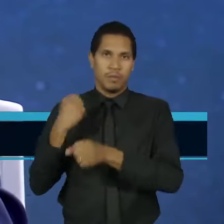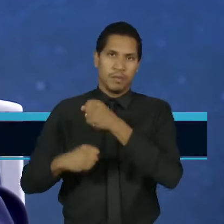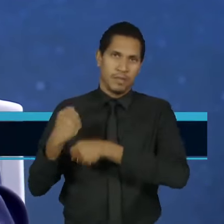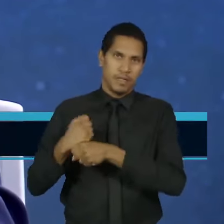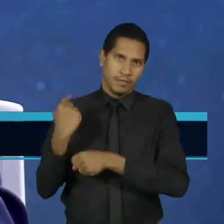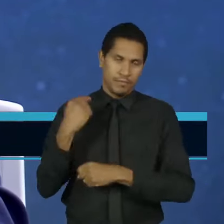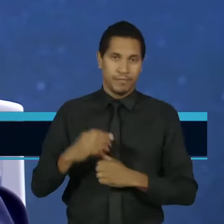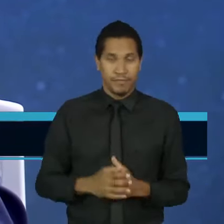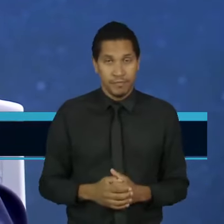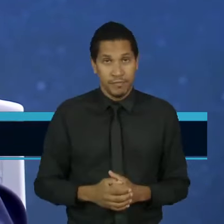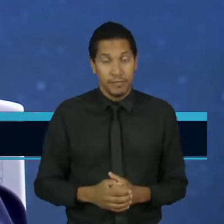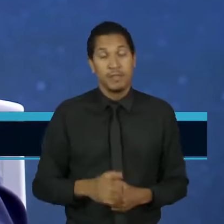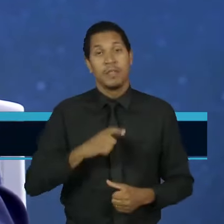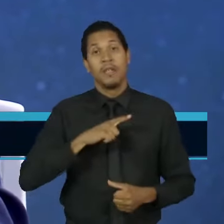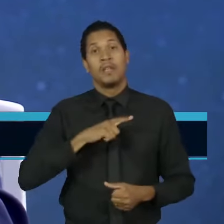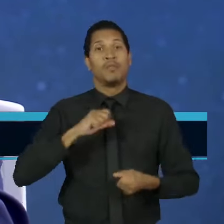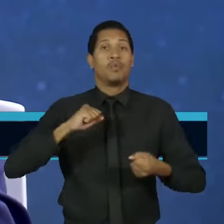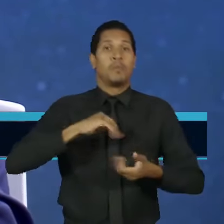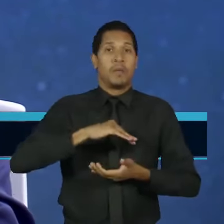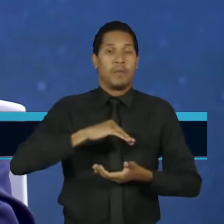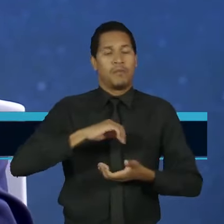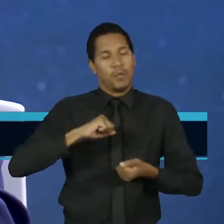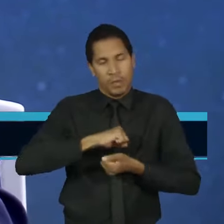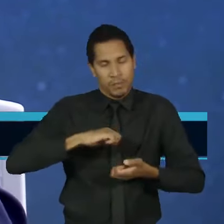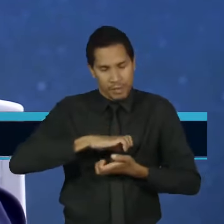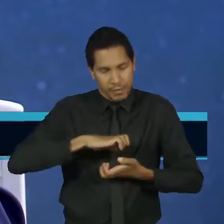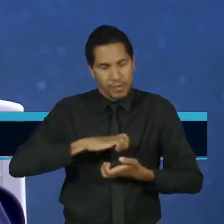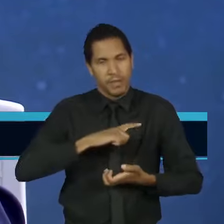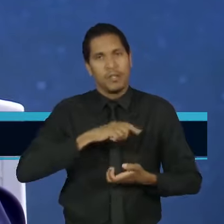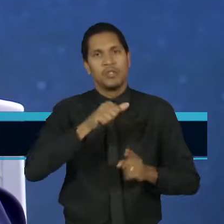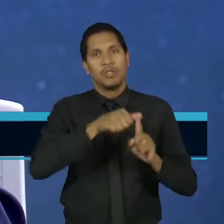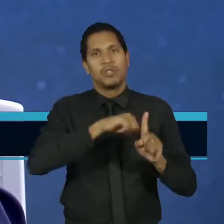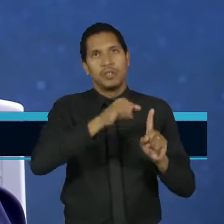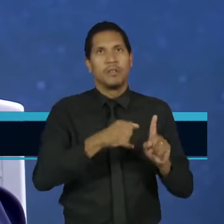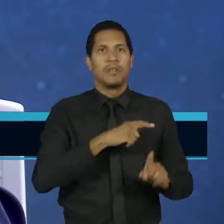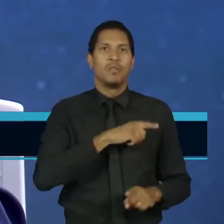passado. No Supremo, só em janeiro, foram